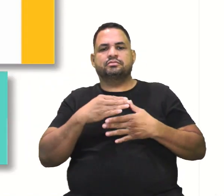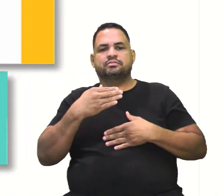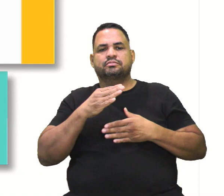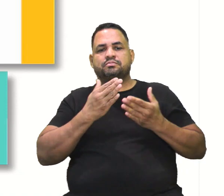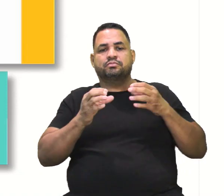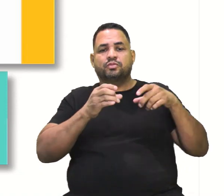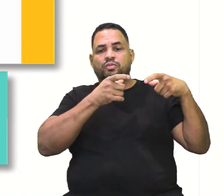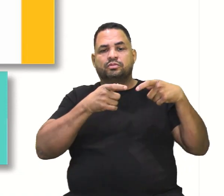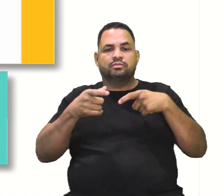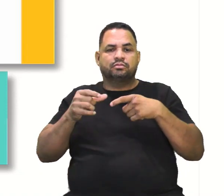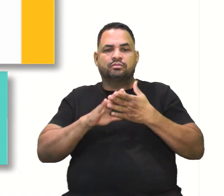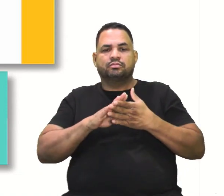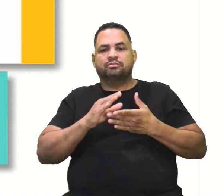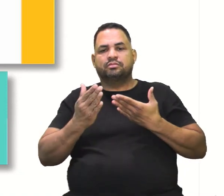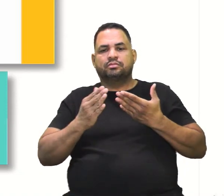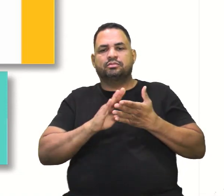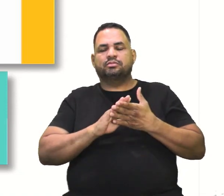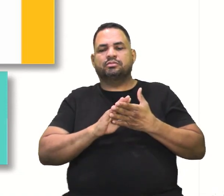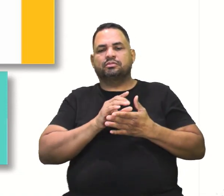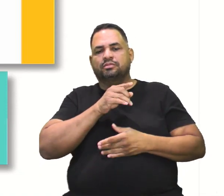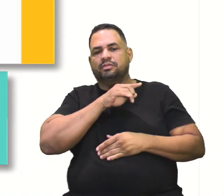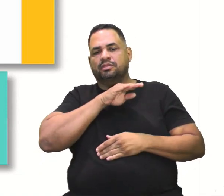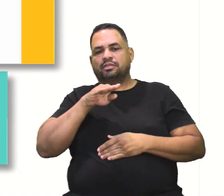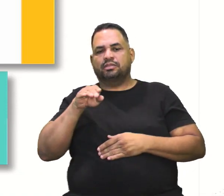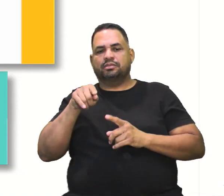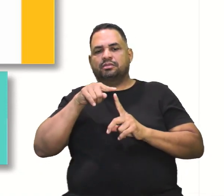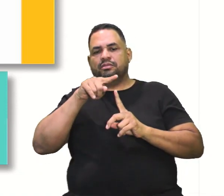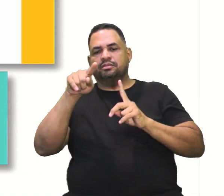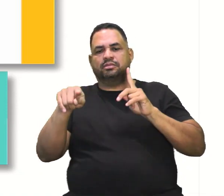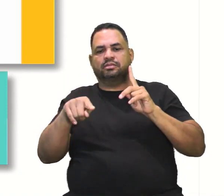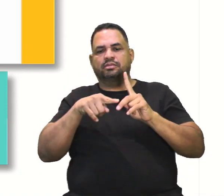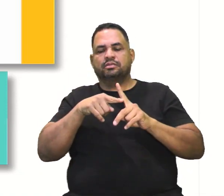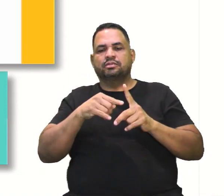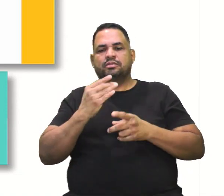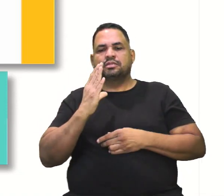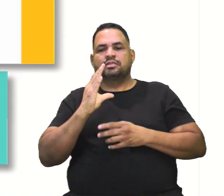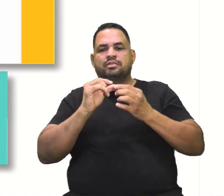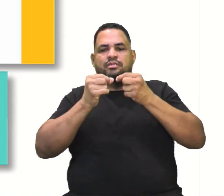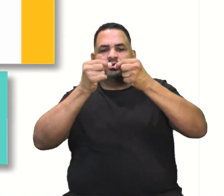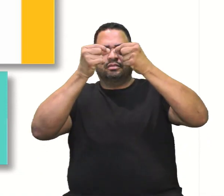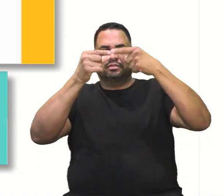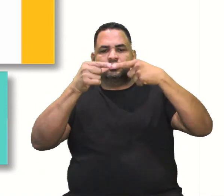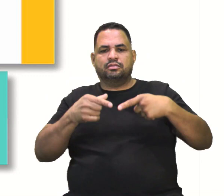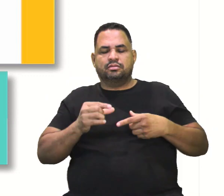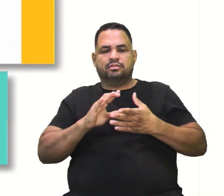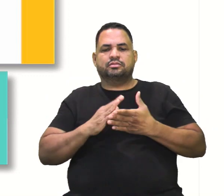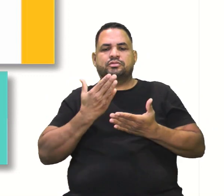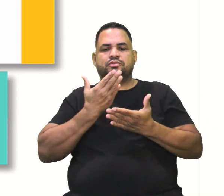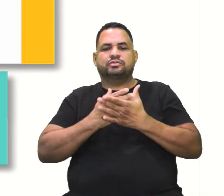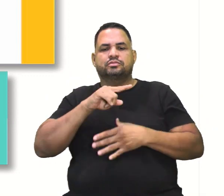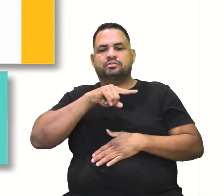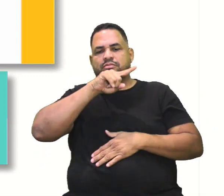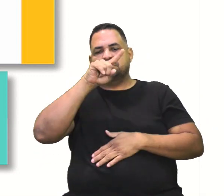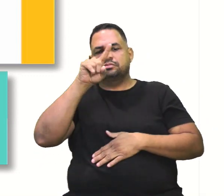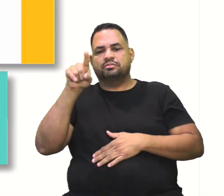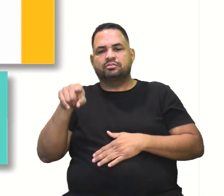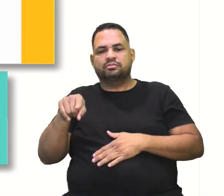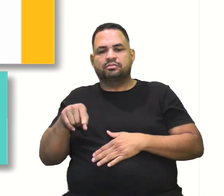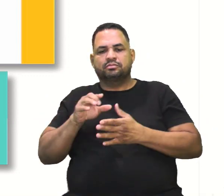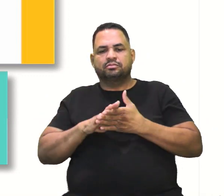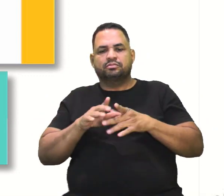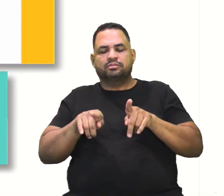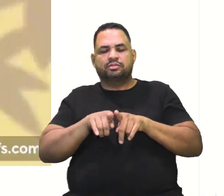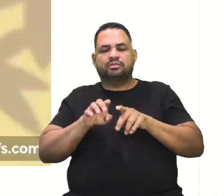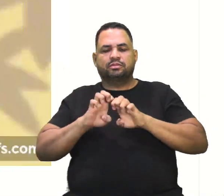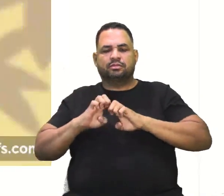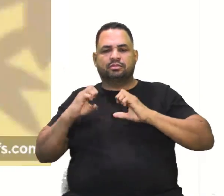relativa entre uma reta e uma circunferência. Entrando daí nas cônicas, estudamos um pouco das parábolas e também